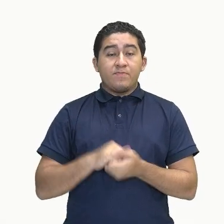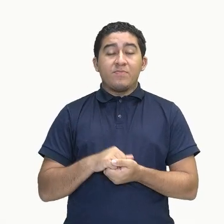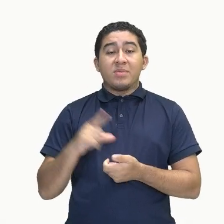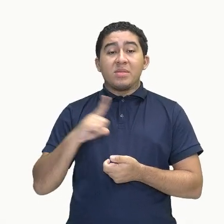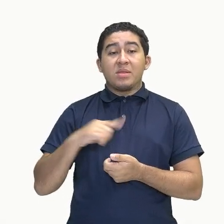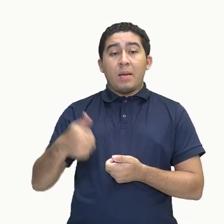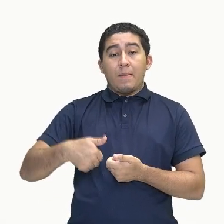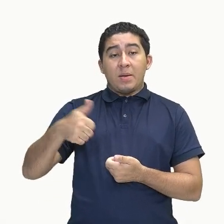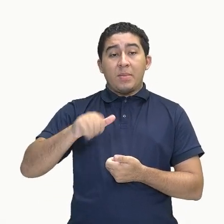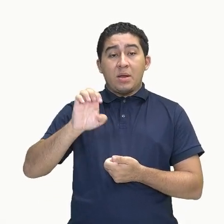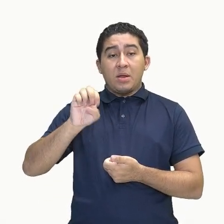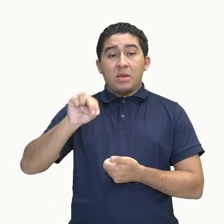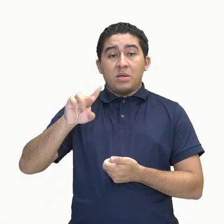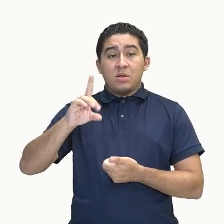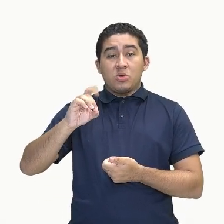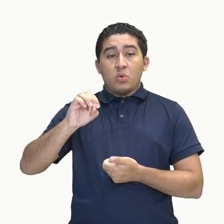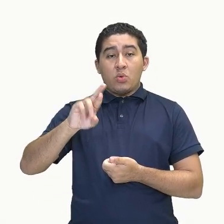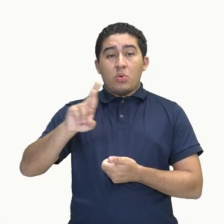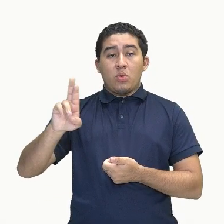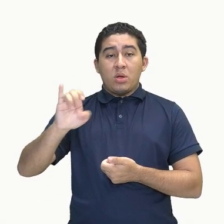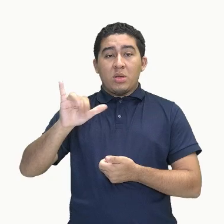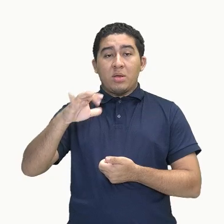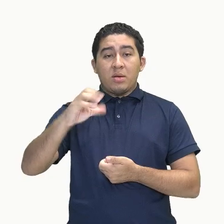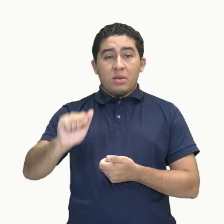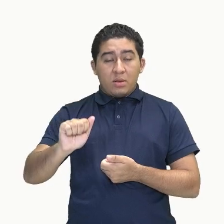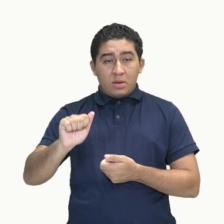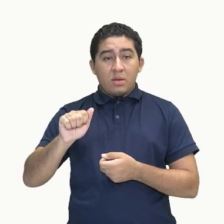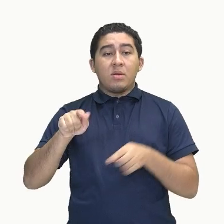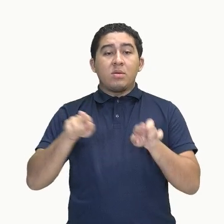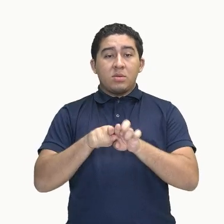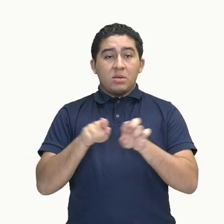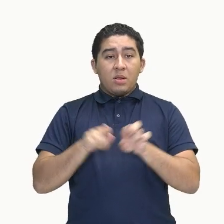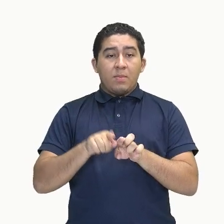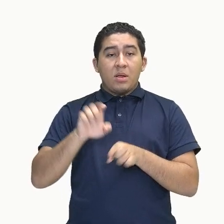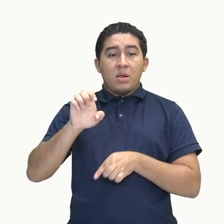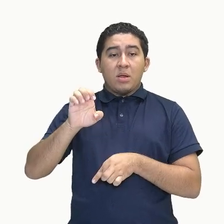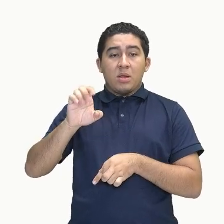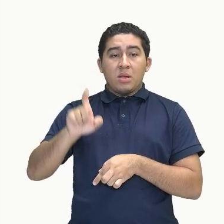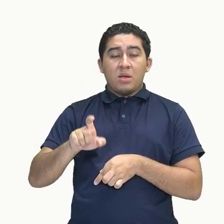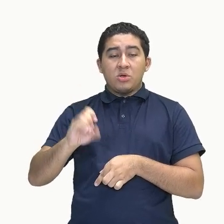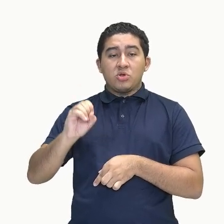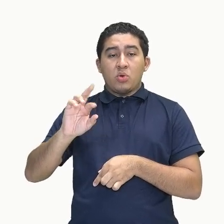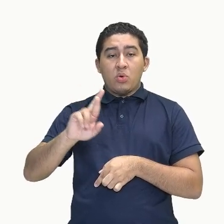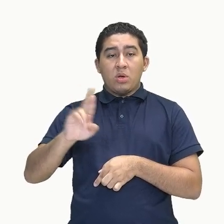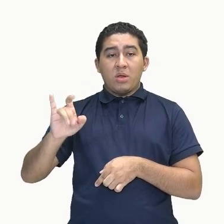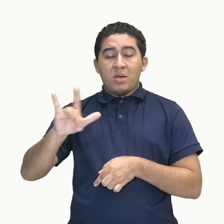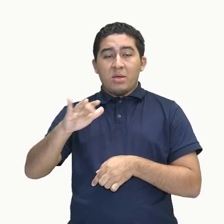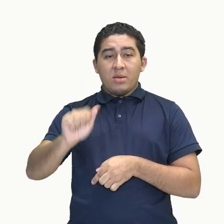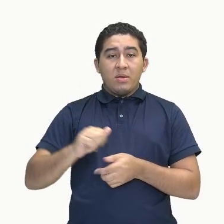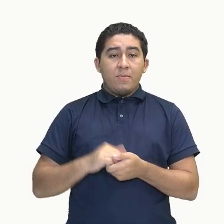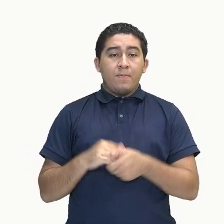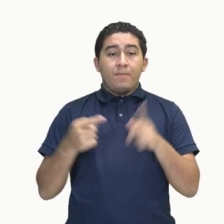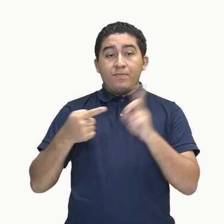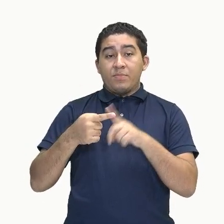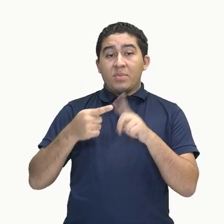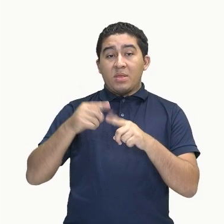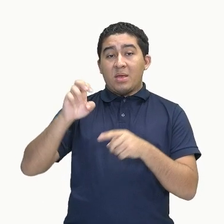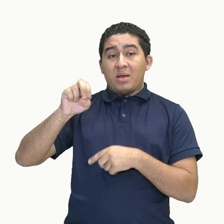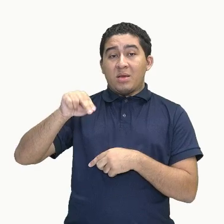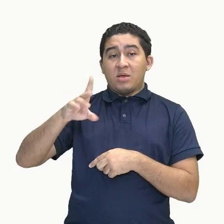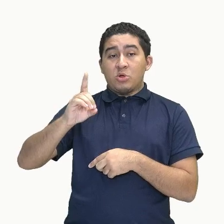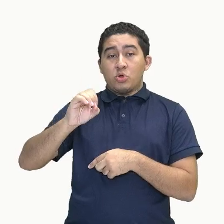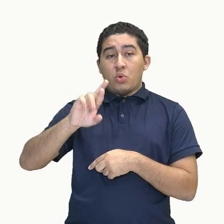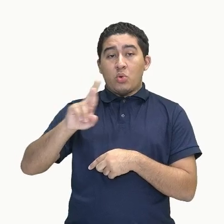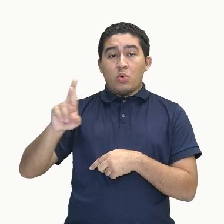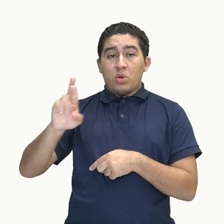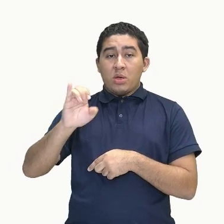hidrográfica endorreica, exorreica, arreicas e criptorreicas. As endorreicas, gente, é quando o